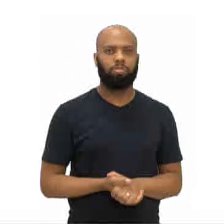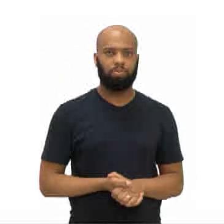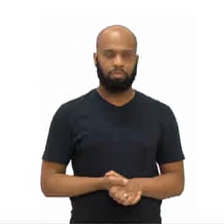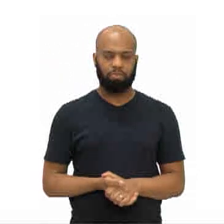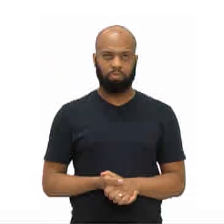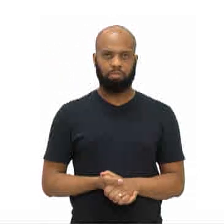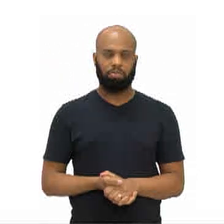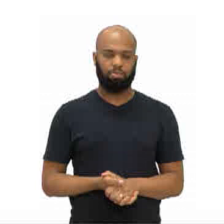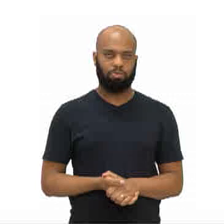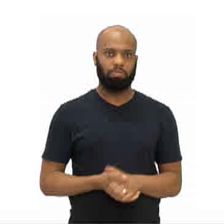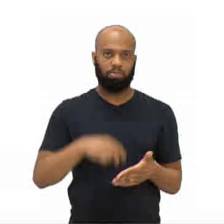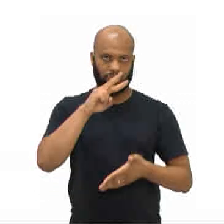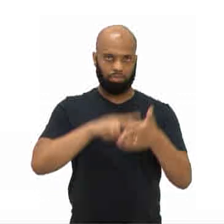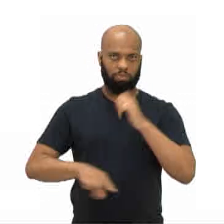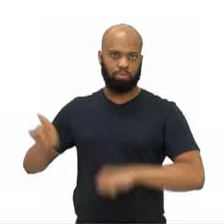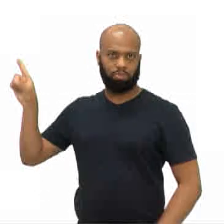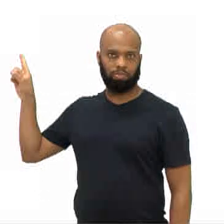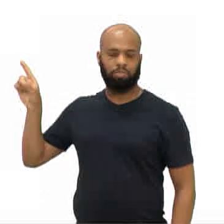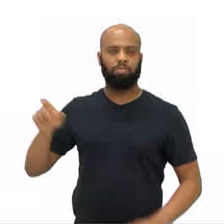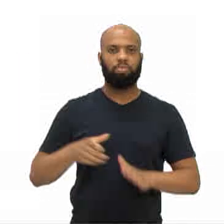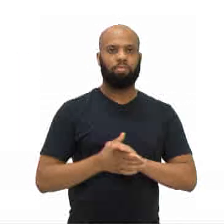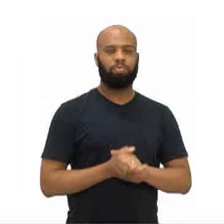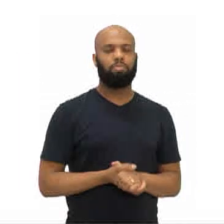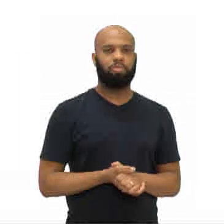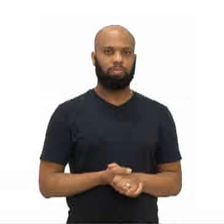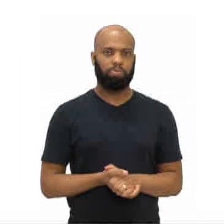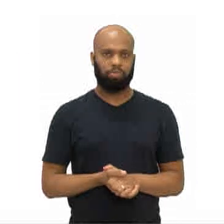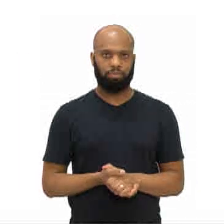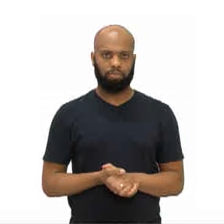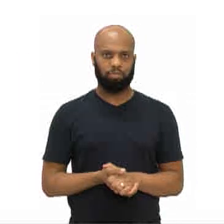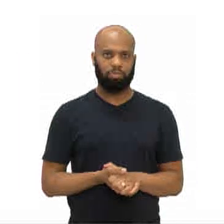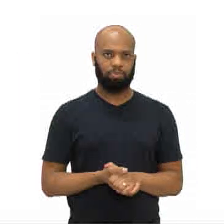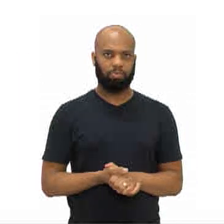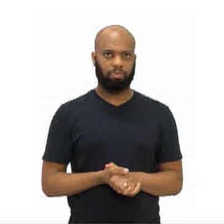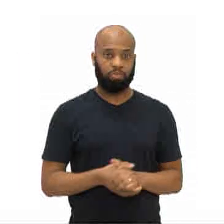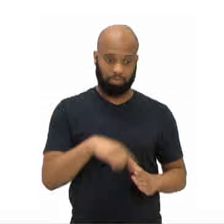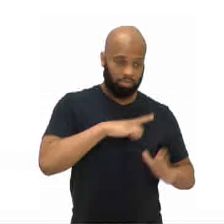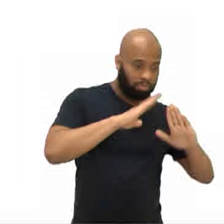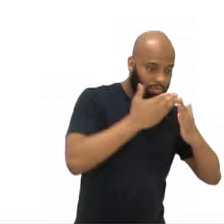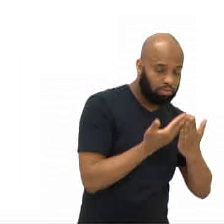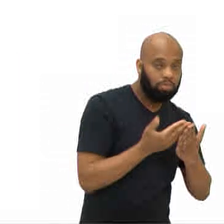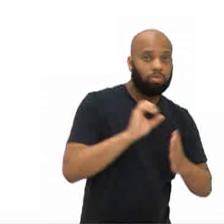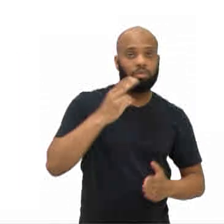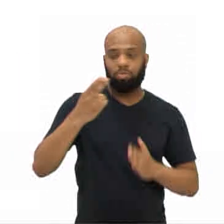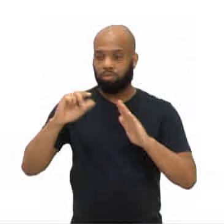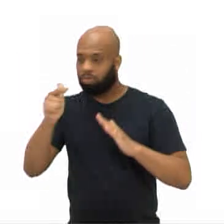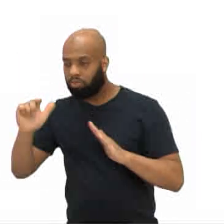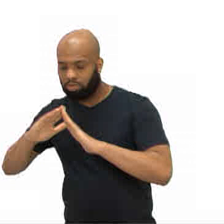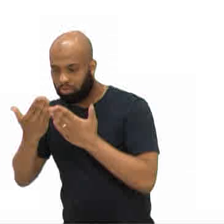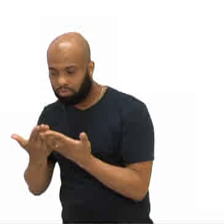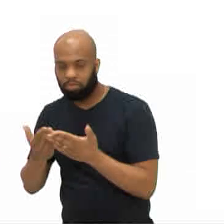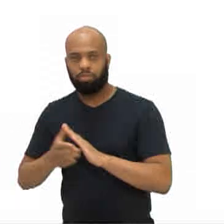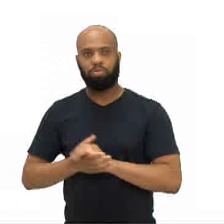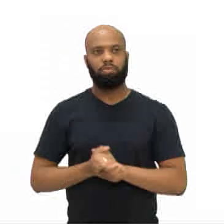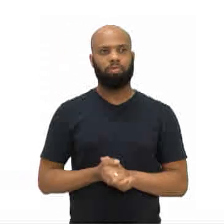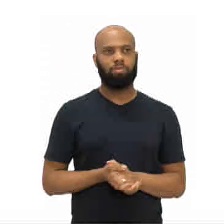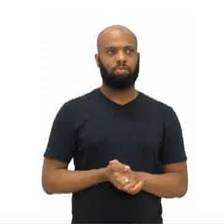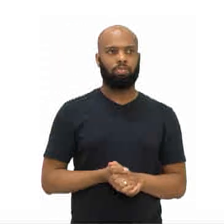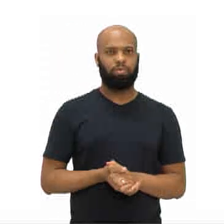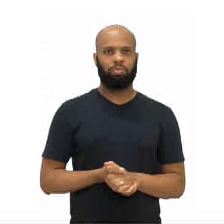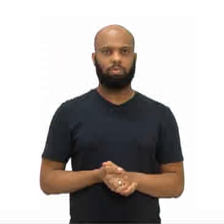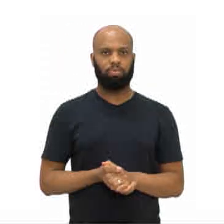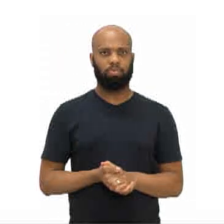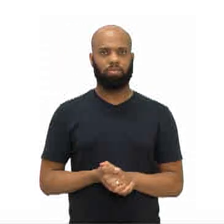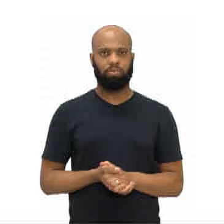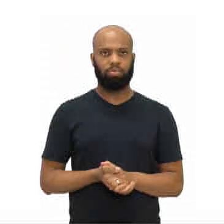escuela, e incluso a pesar de la escuela, veja, com e sem escola, paraguaios e paraguaias se estão comunicando em